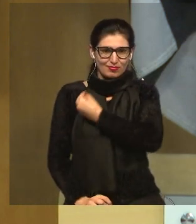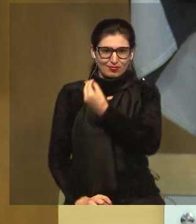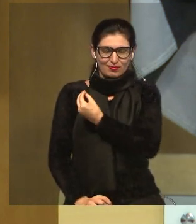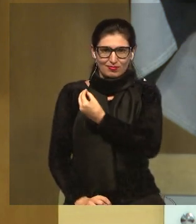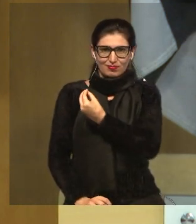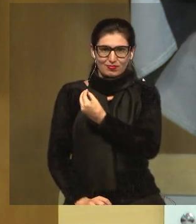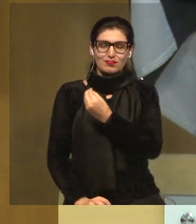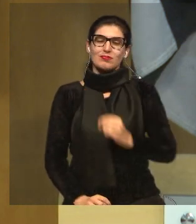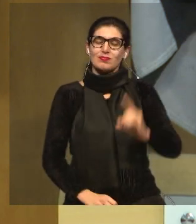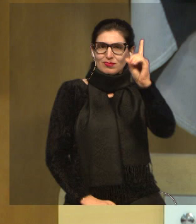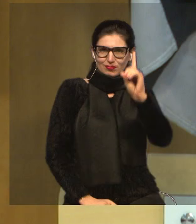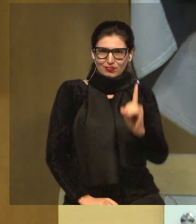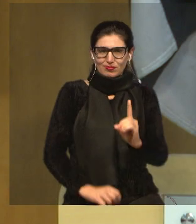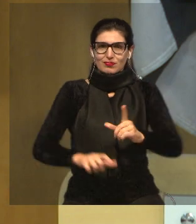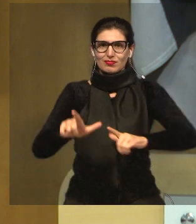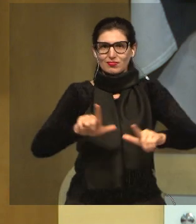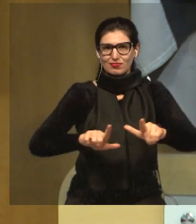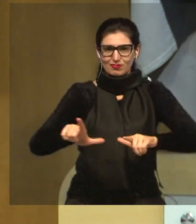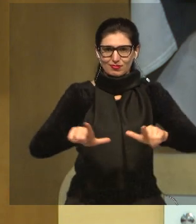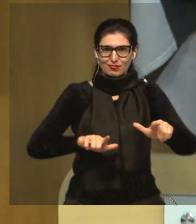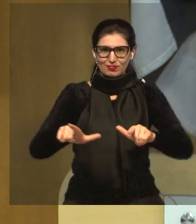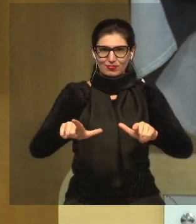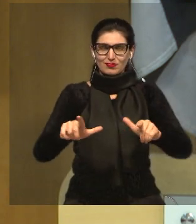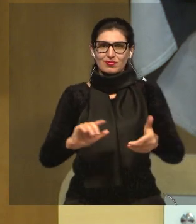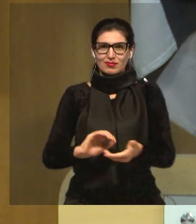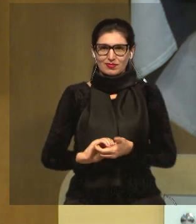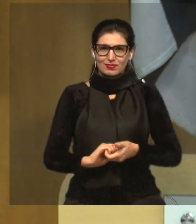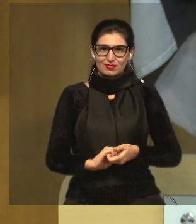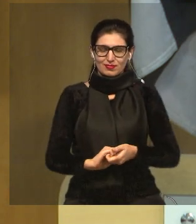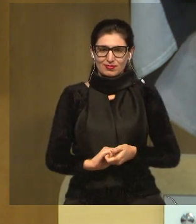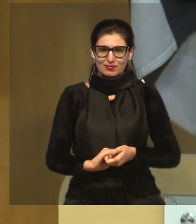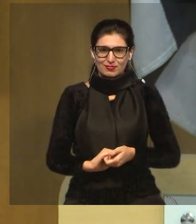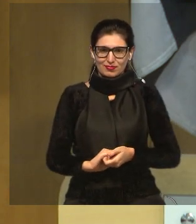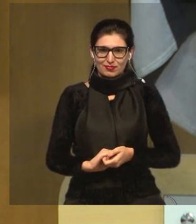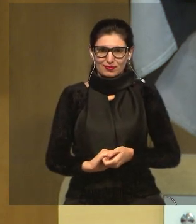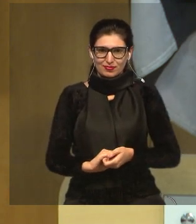mesa diretora dos trabalhos.